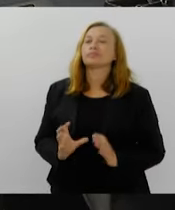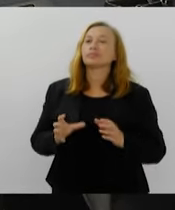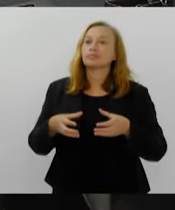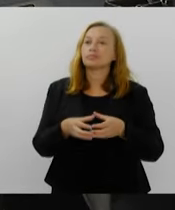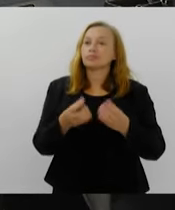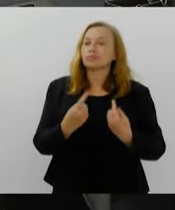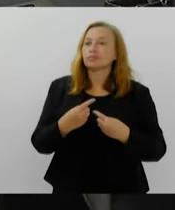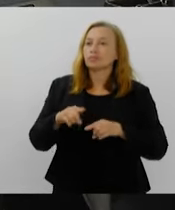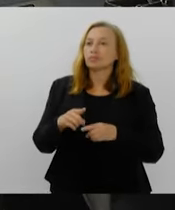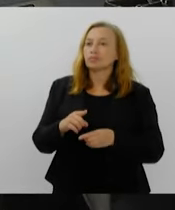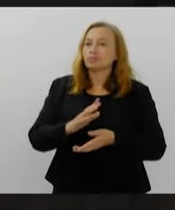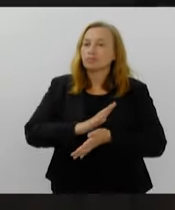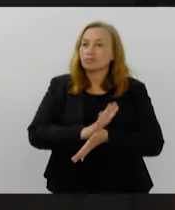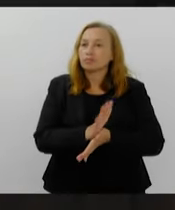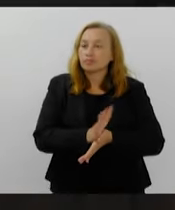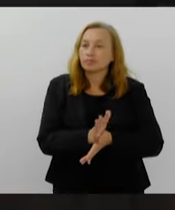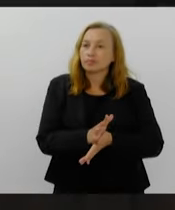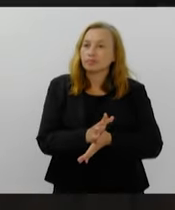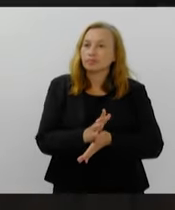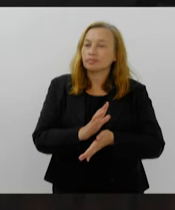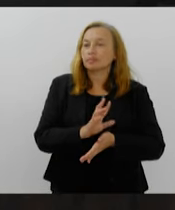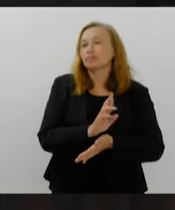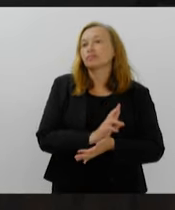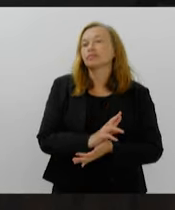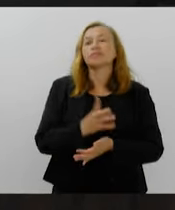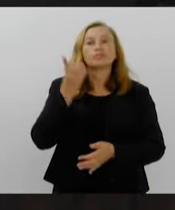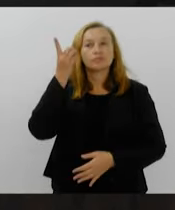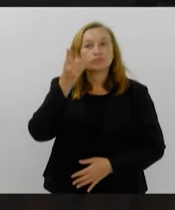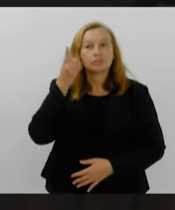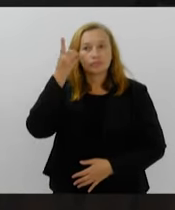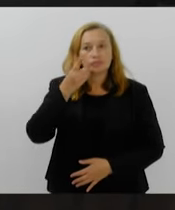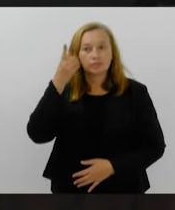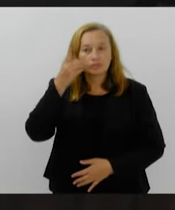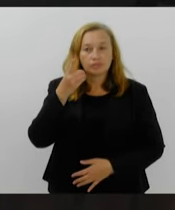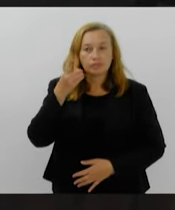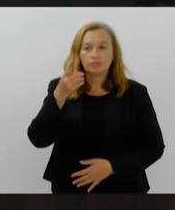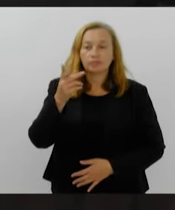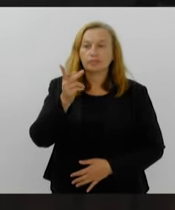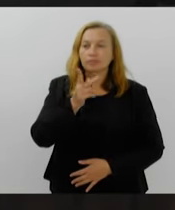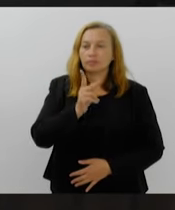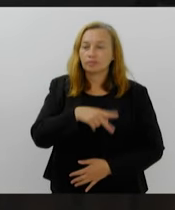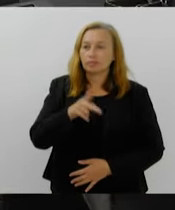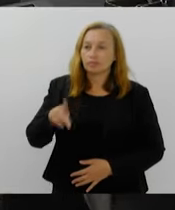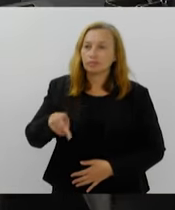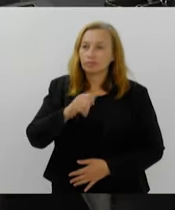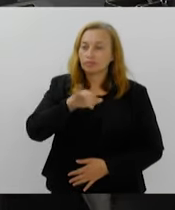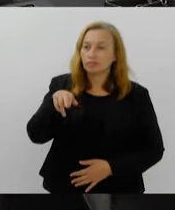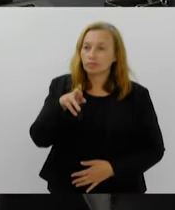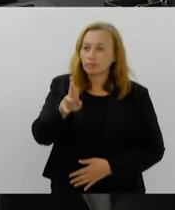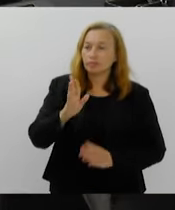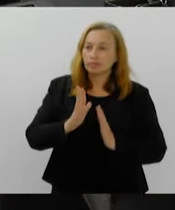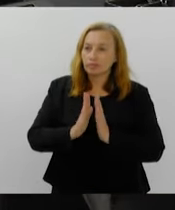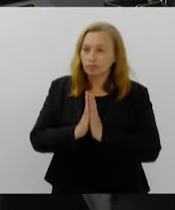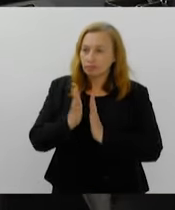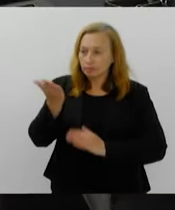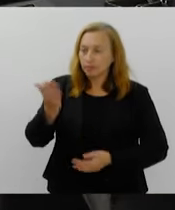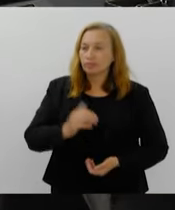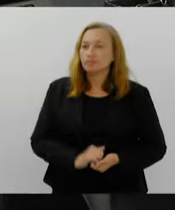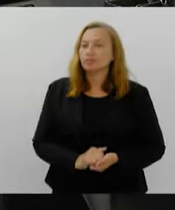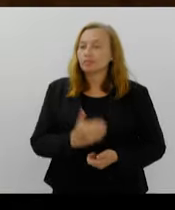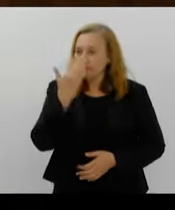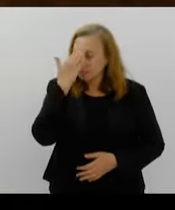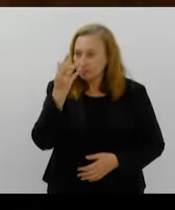às discriminações e preconceitos nosso querido Deputado Presidente Professor Josemar por favor